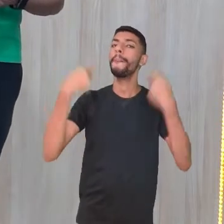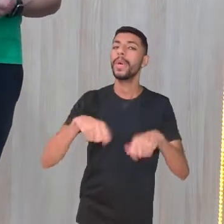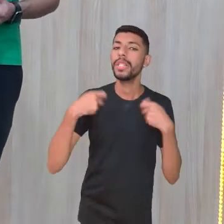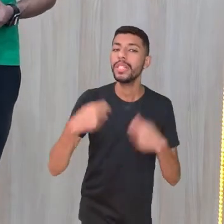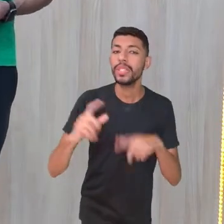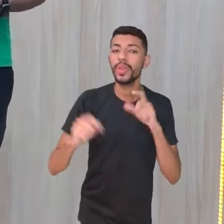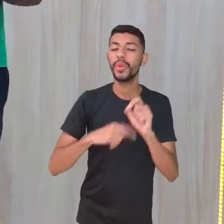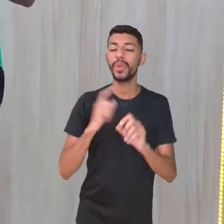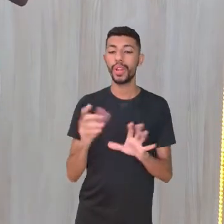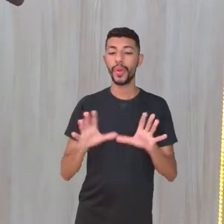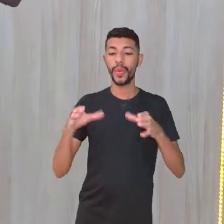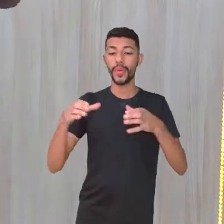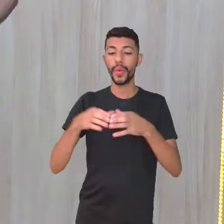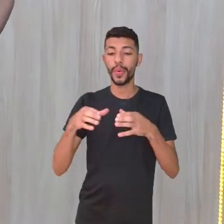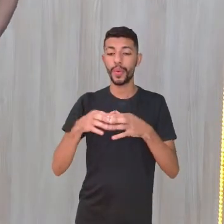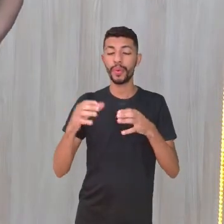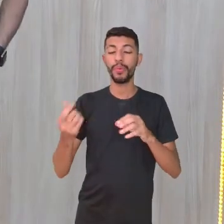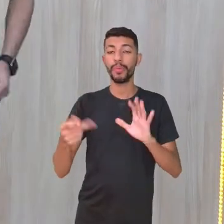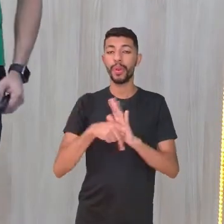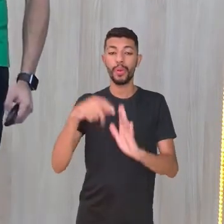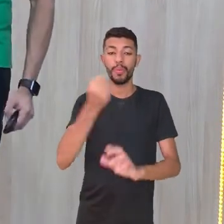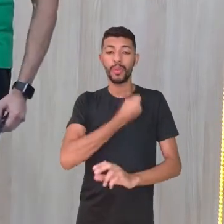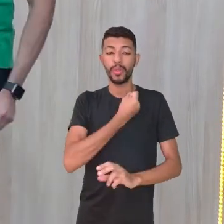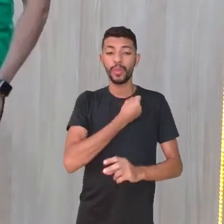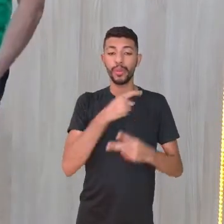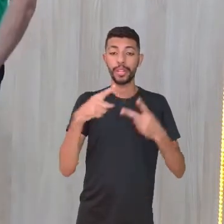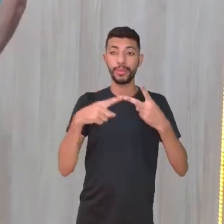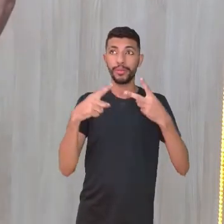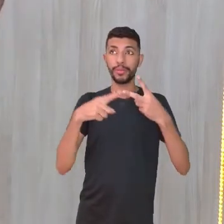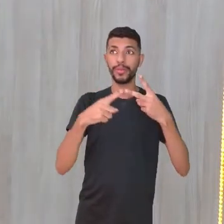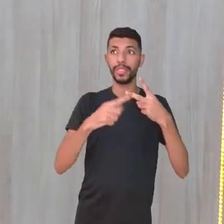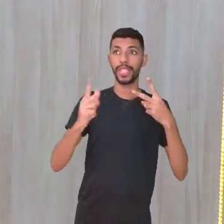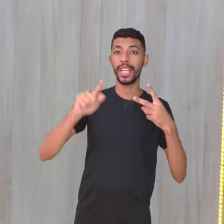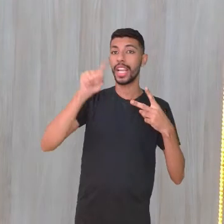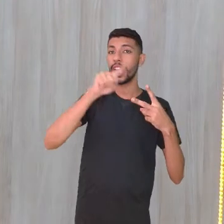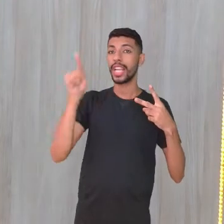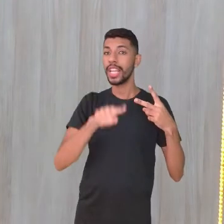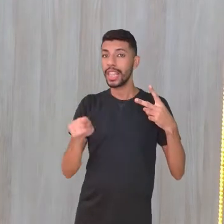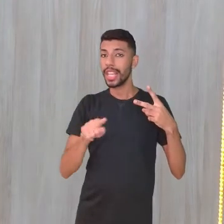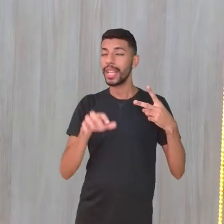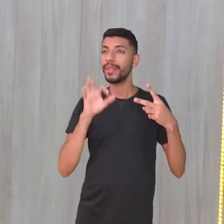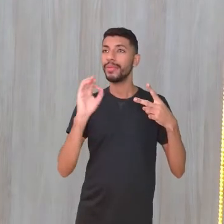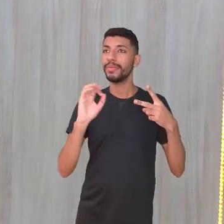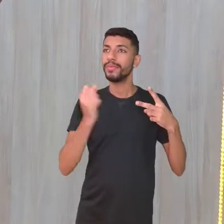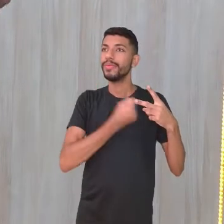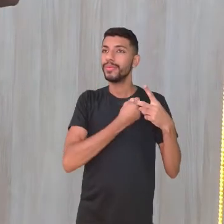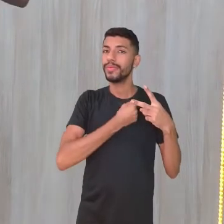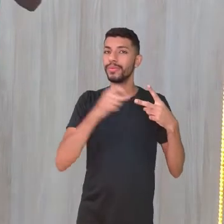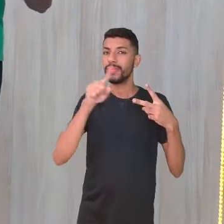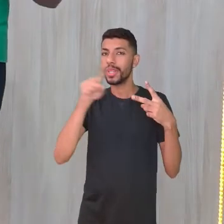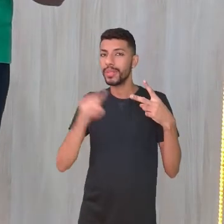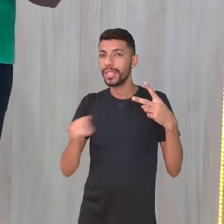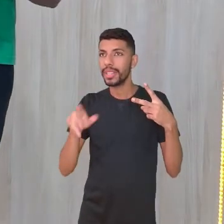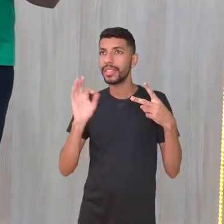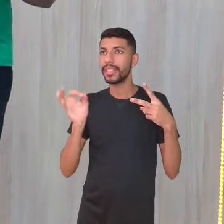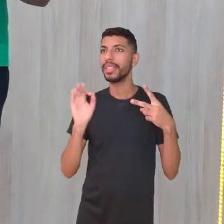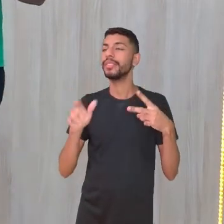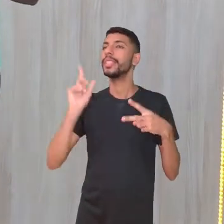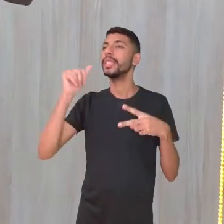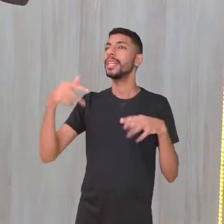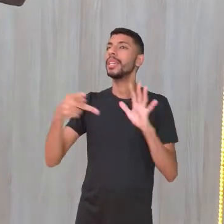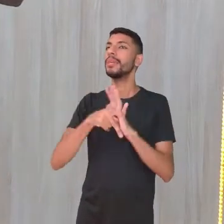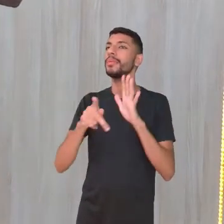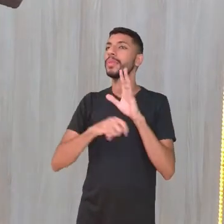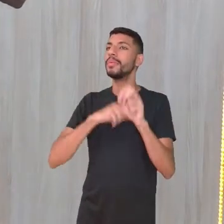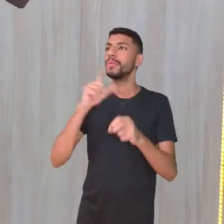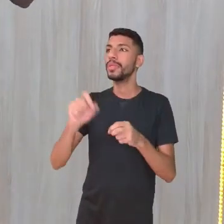surgiu o conjunto dos números inteiros, certo? Então aqui eu tenho o conjunto dos números inteiros, tá? Que pegou aí o